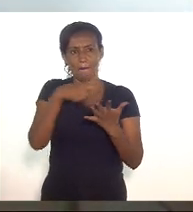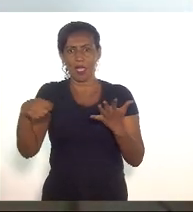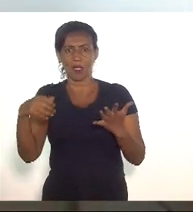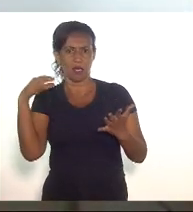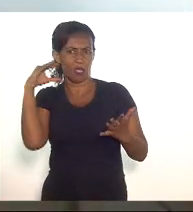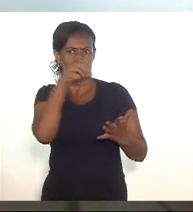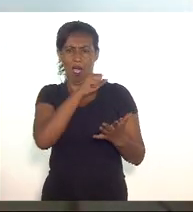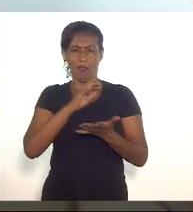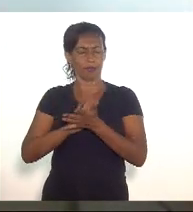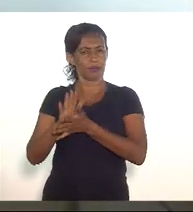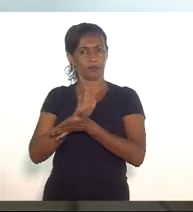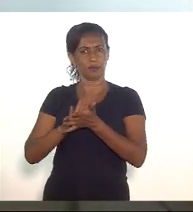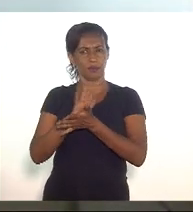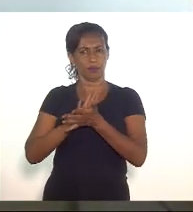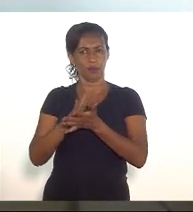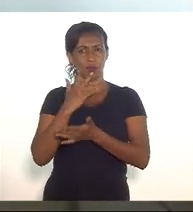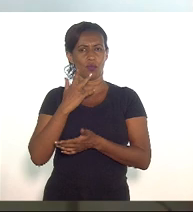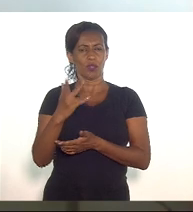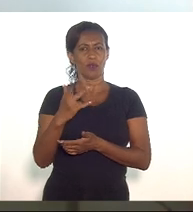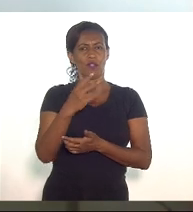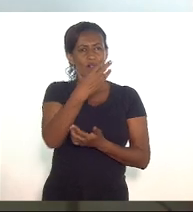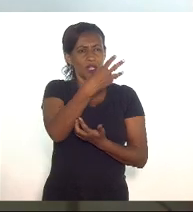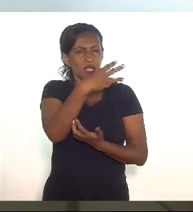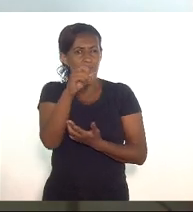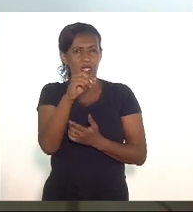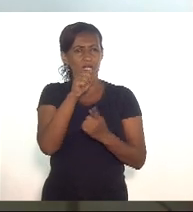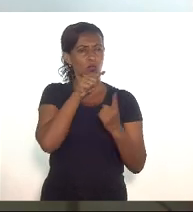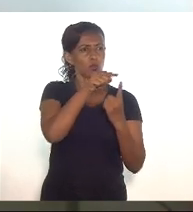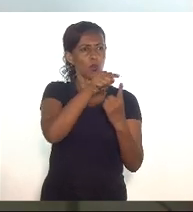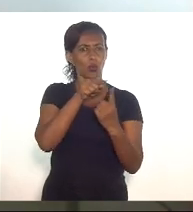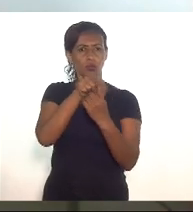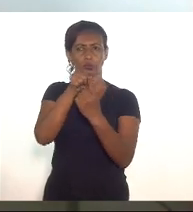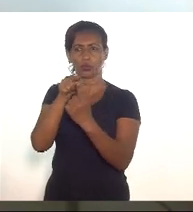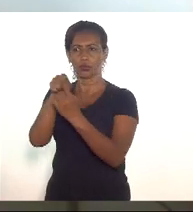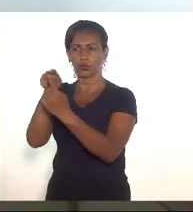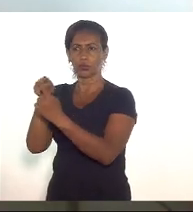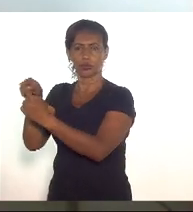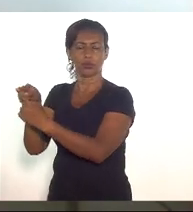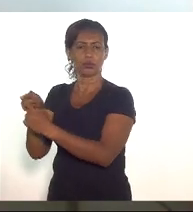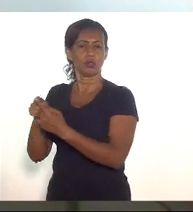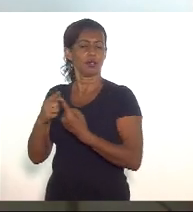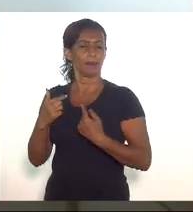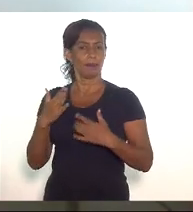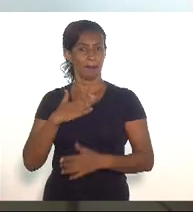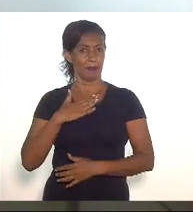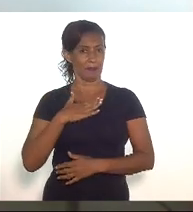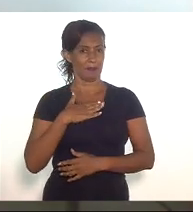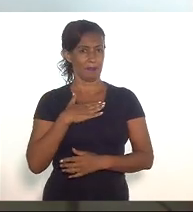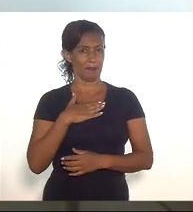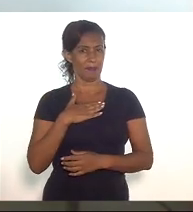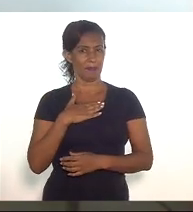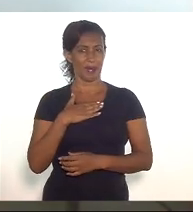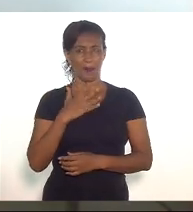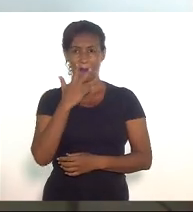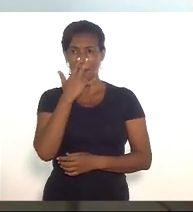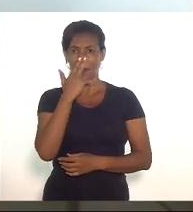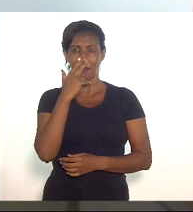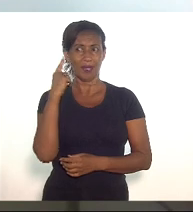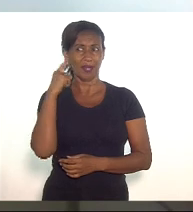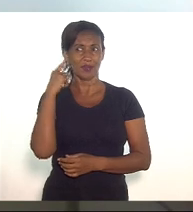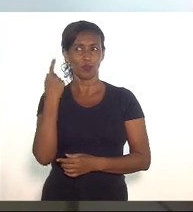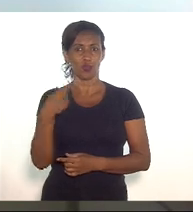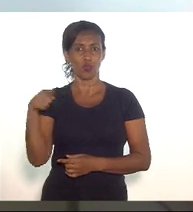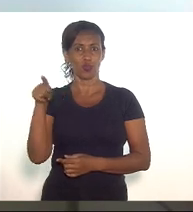fala em 300 indicadores, para mim, isso é uma sinfonia de Bach no meu